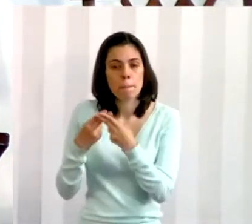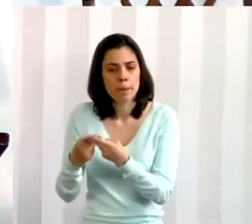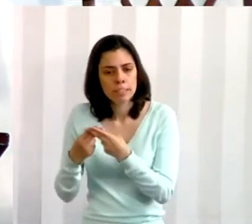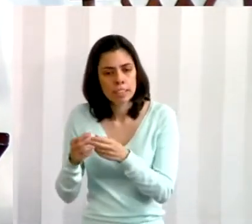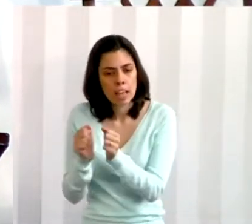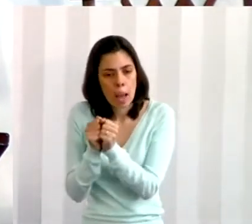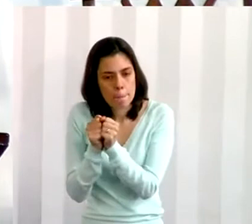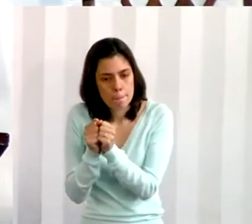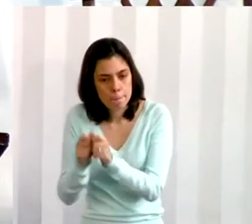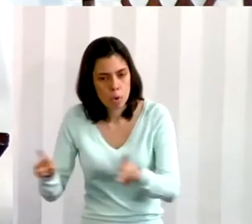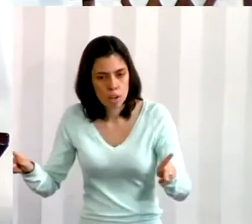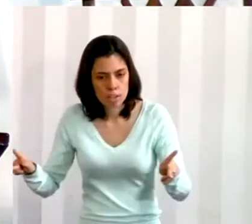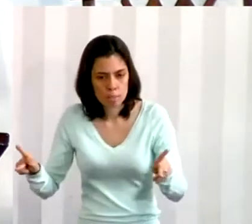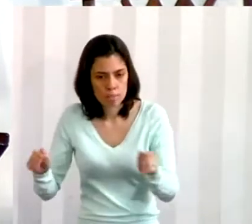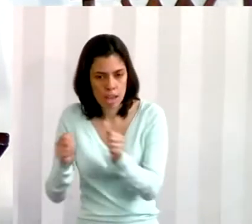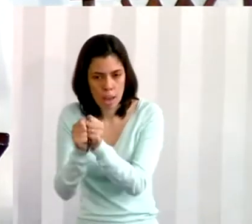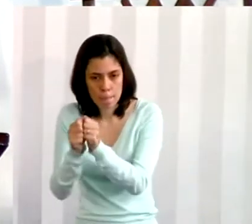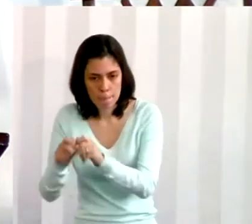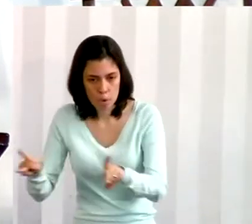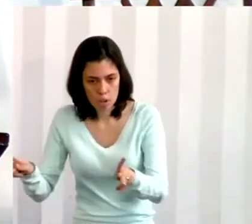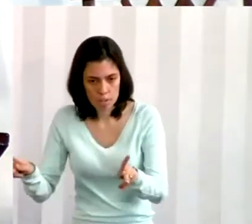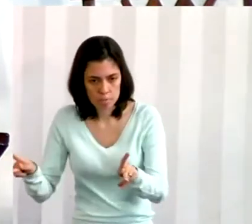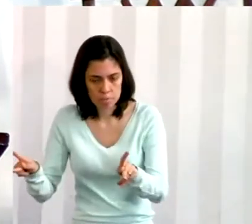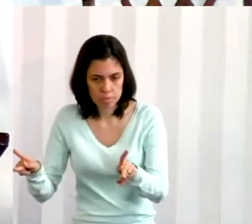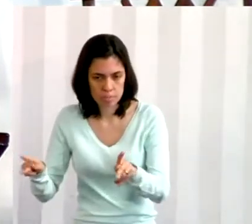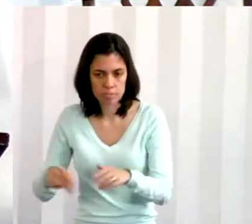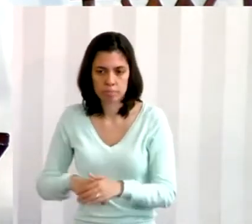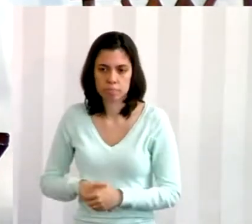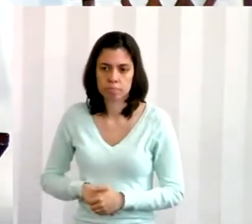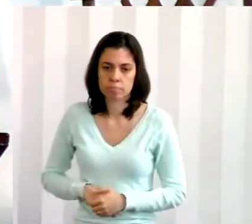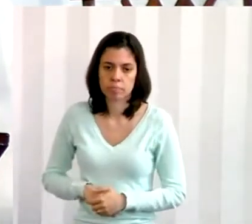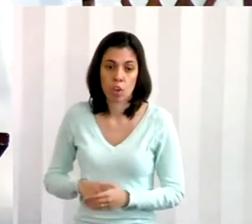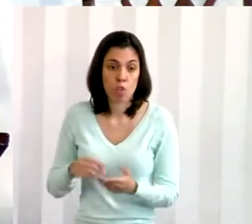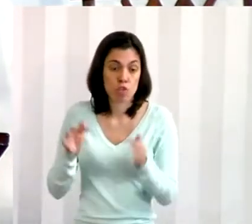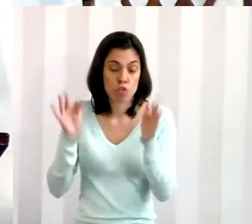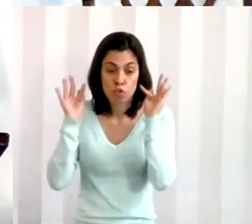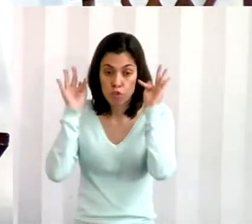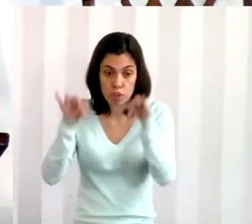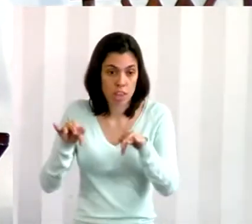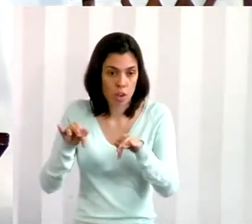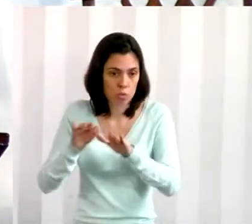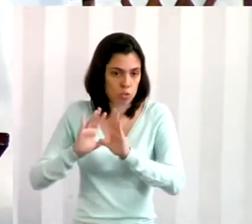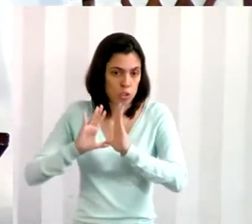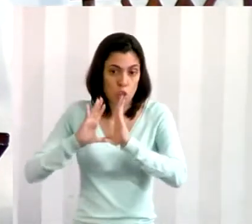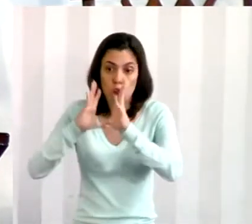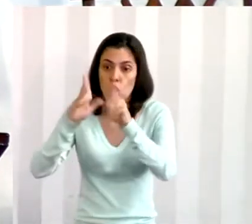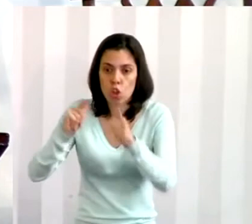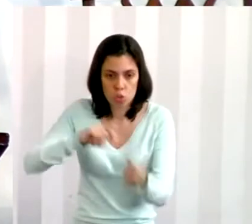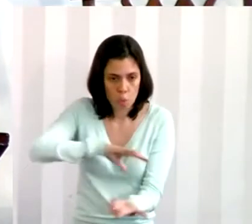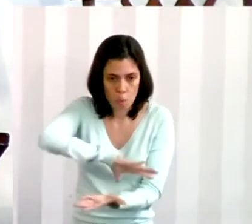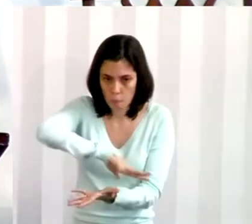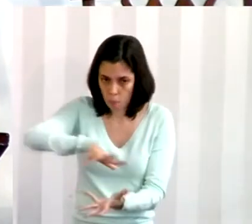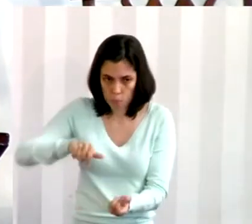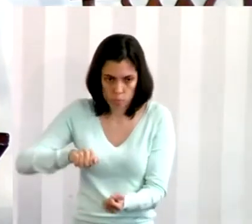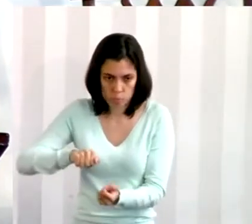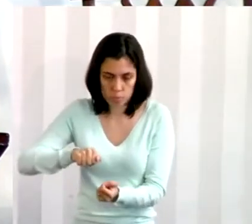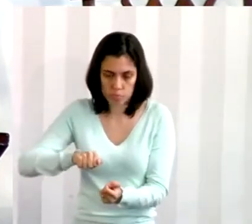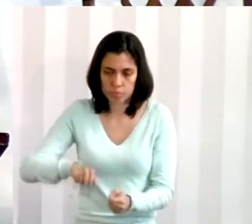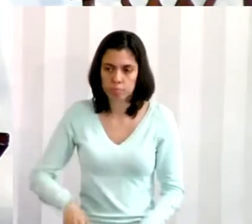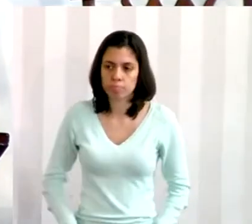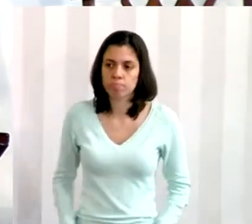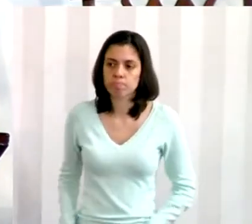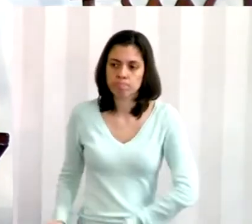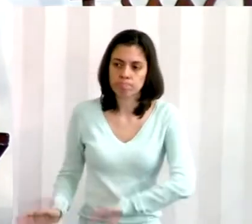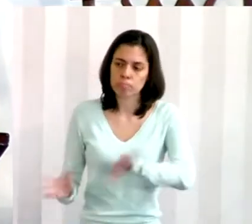Messias. Parousia, epifania e apocalipsis, na língua grega, apocalipse para nós. A pergunta